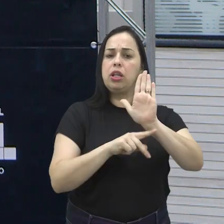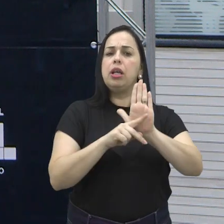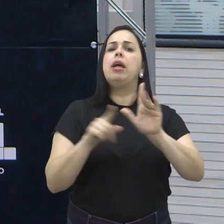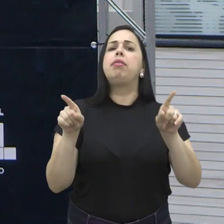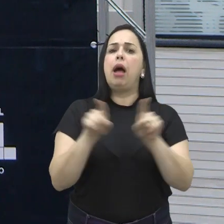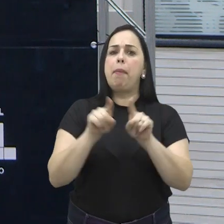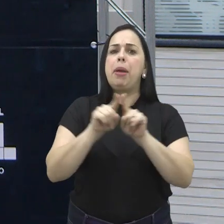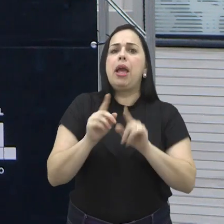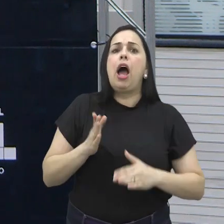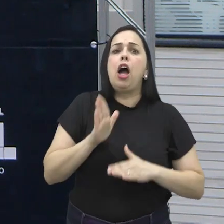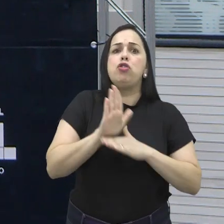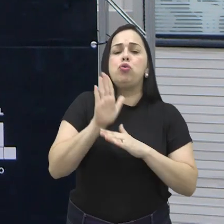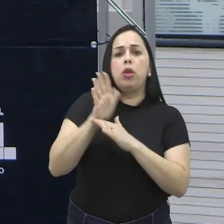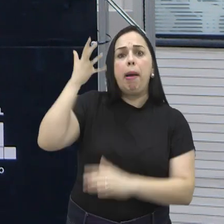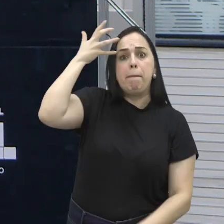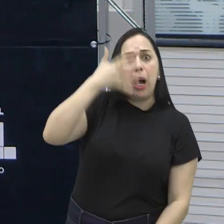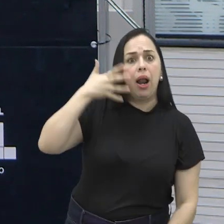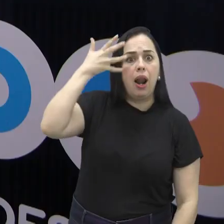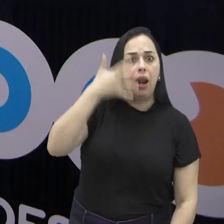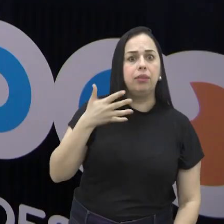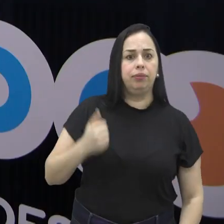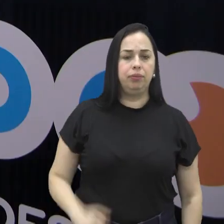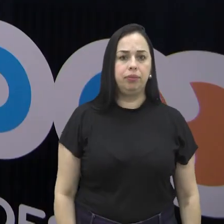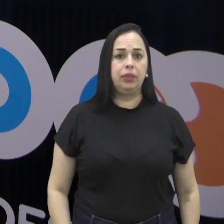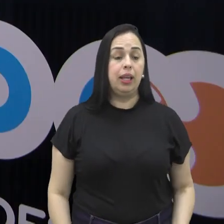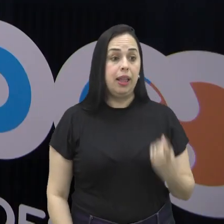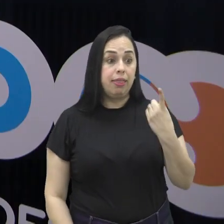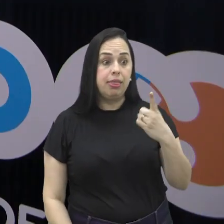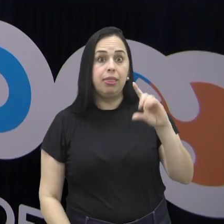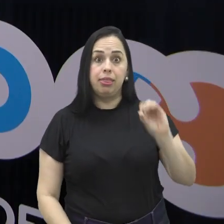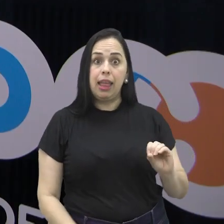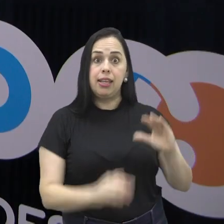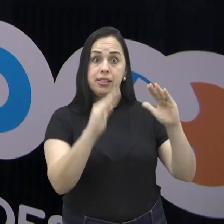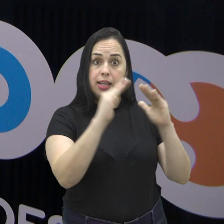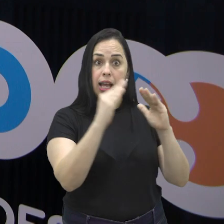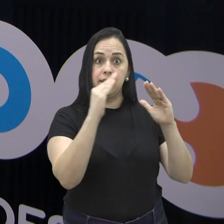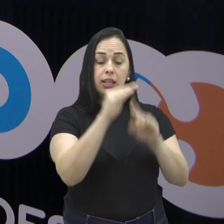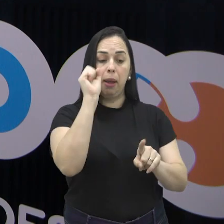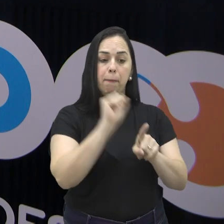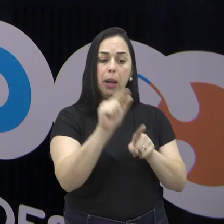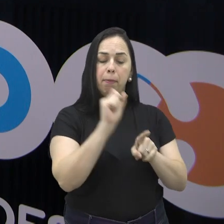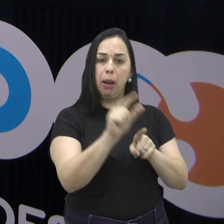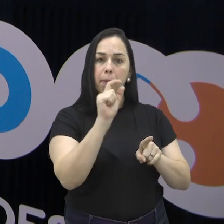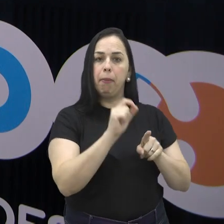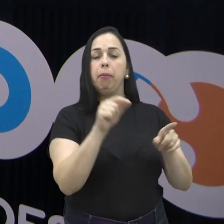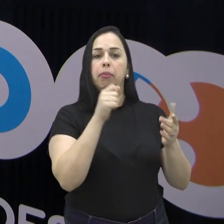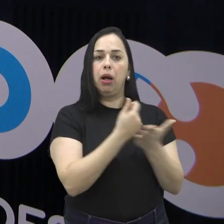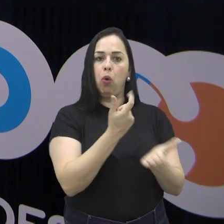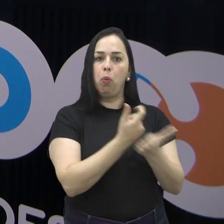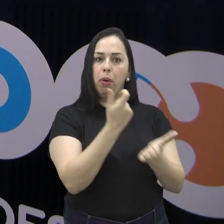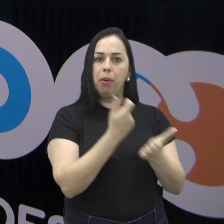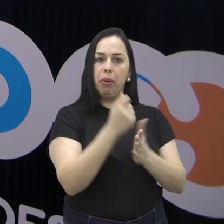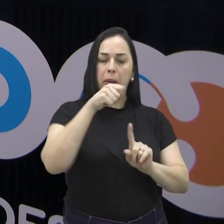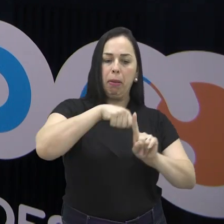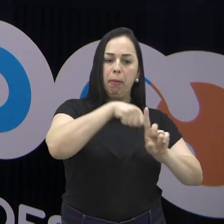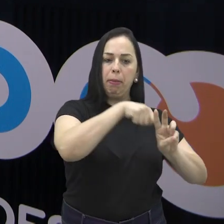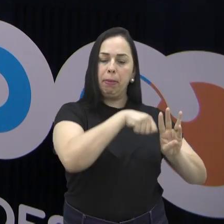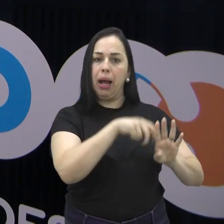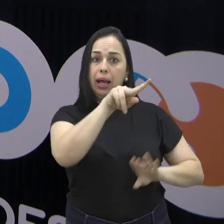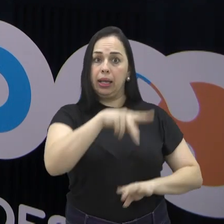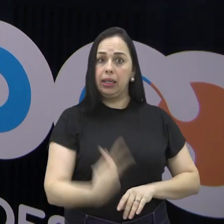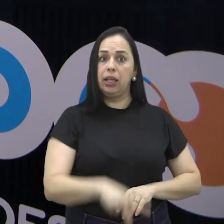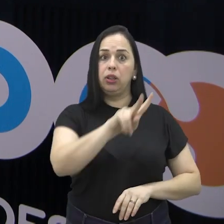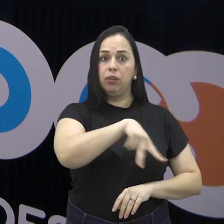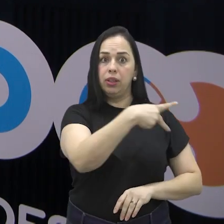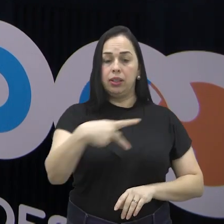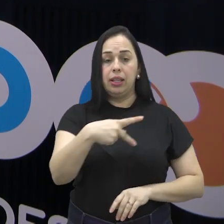e falou sobre o futuro da habitação. A cada 10 imóveis financiados pela Caixa, financiados